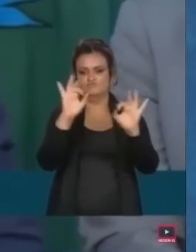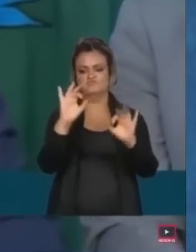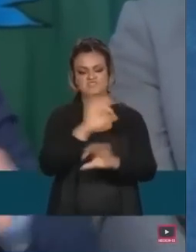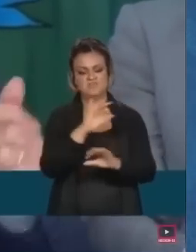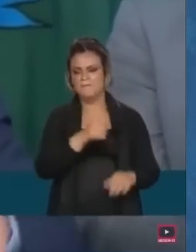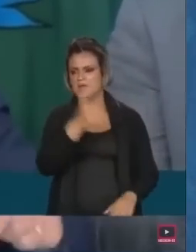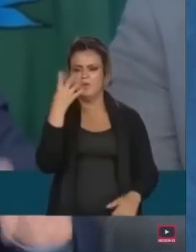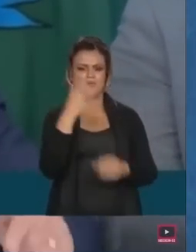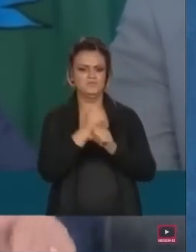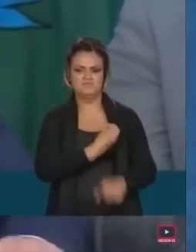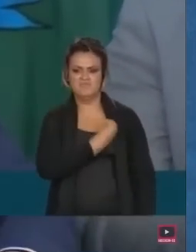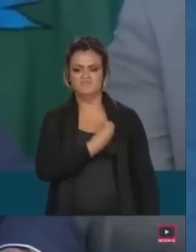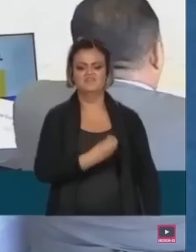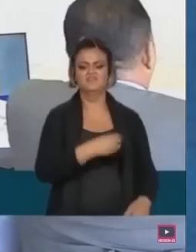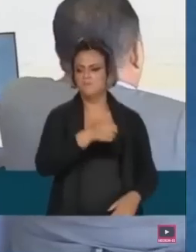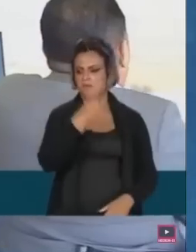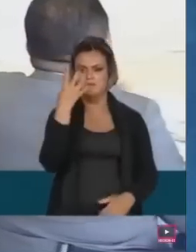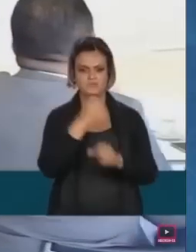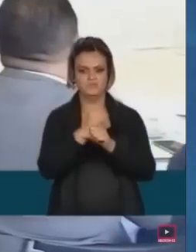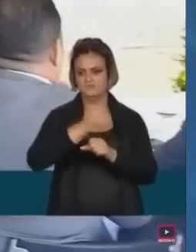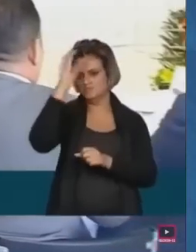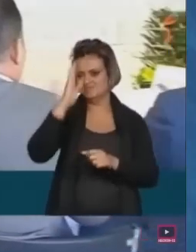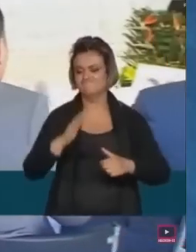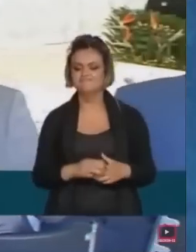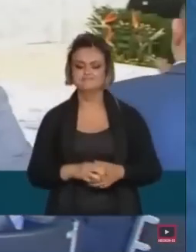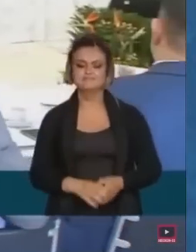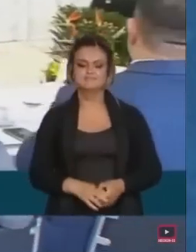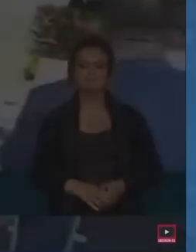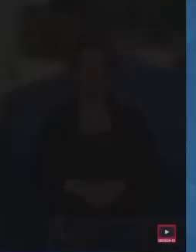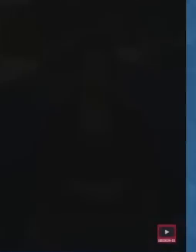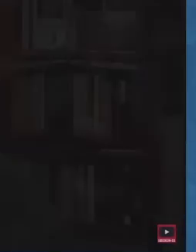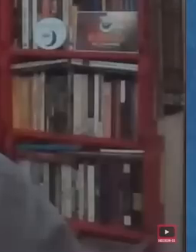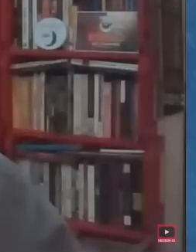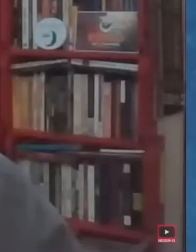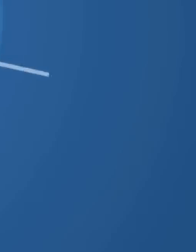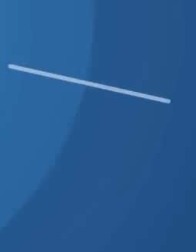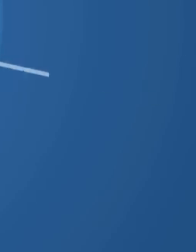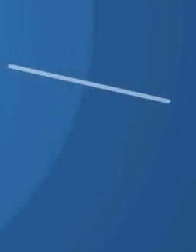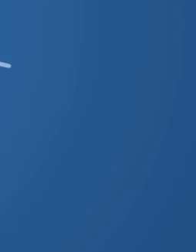minha vida e os melhores 4 anos do país. E eu quero.